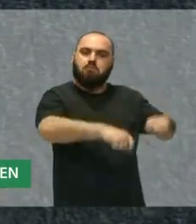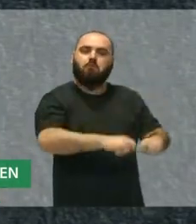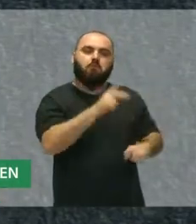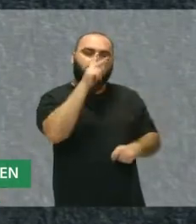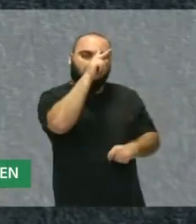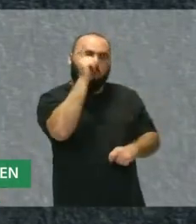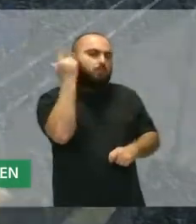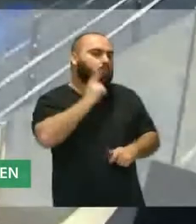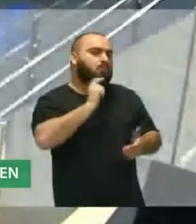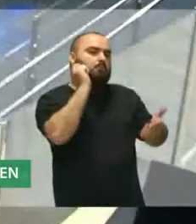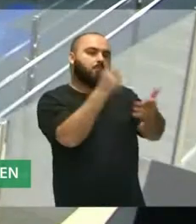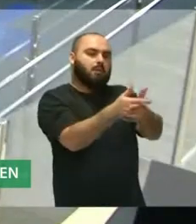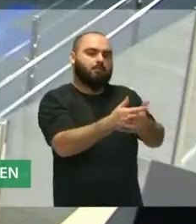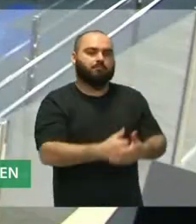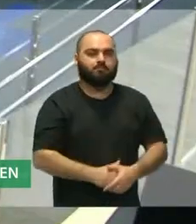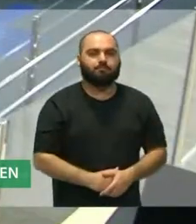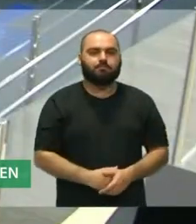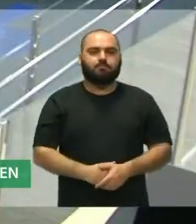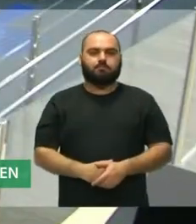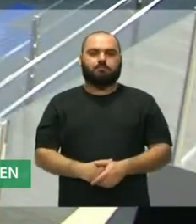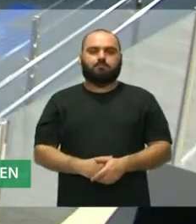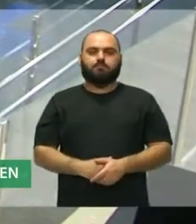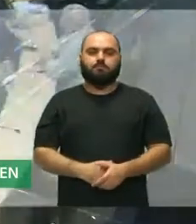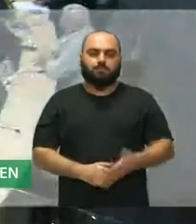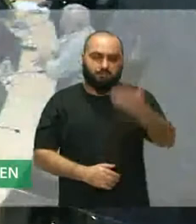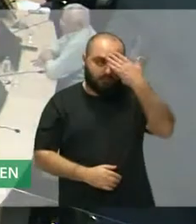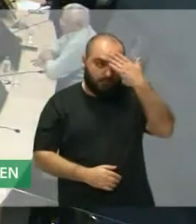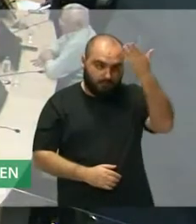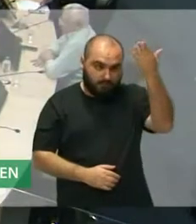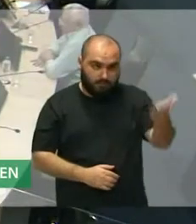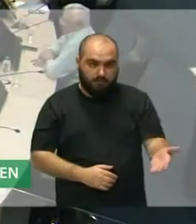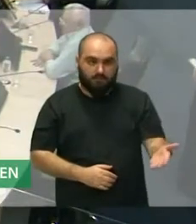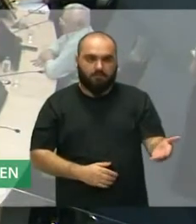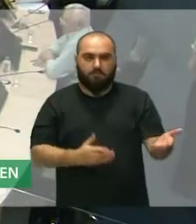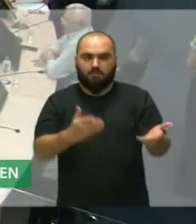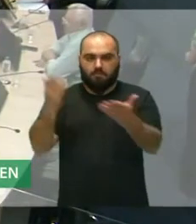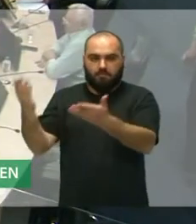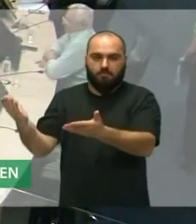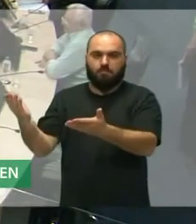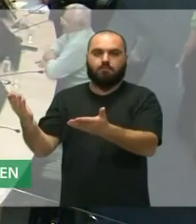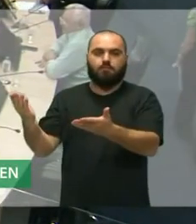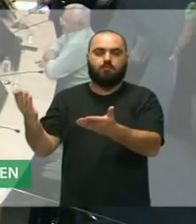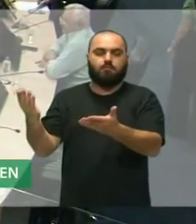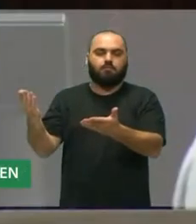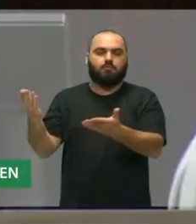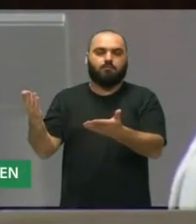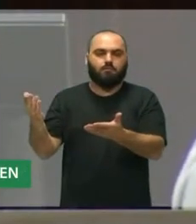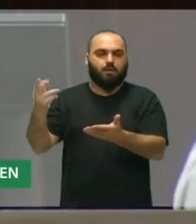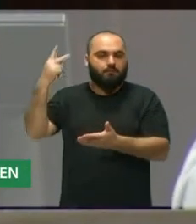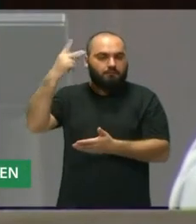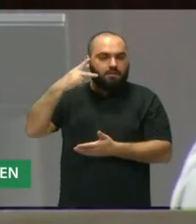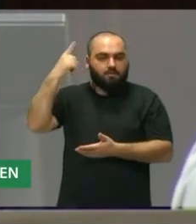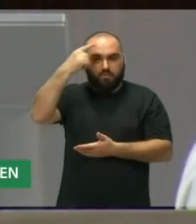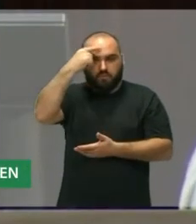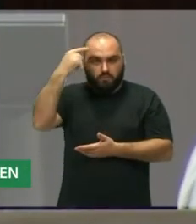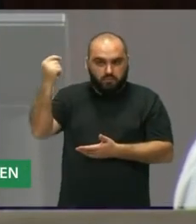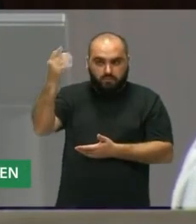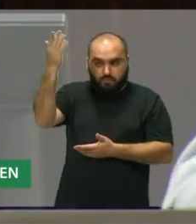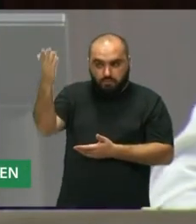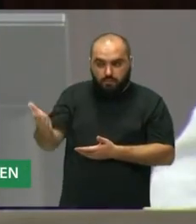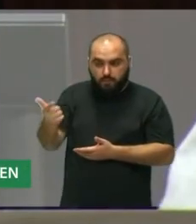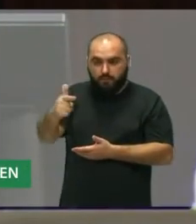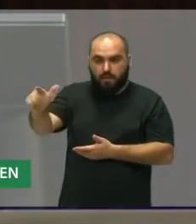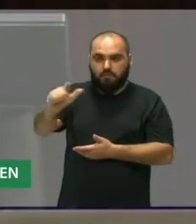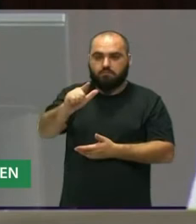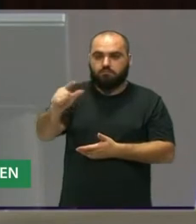auxiliar. Muito obrigada, irmã Simone. Eu vou passar a condução dos trabalhos para o vereador Rubens Angeletti, que vai